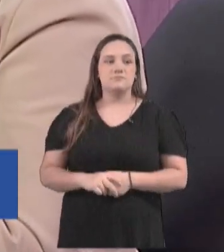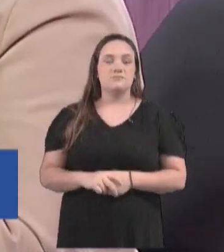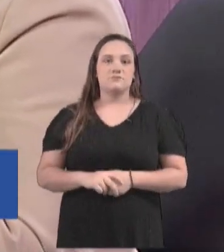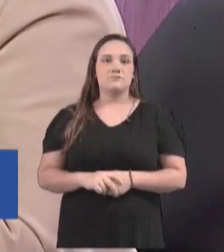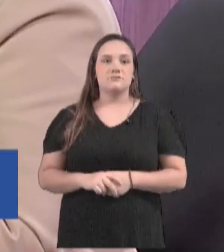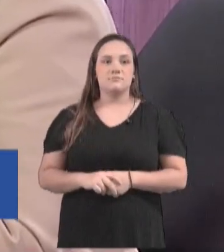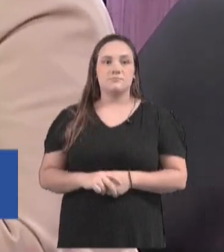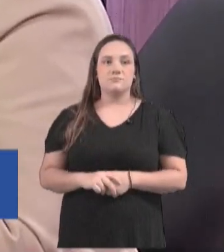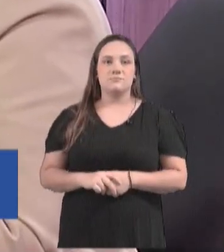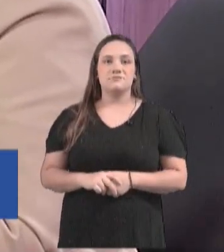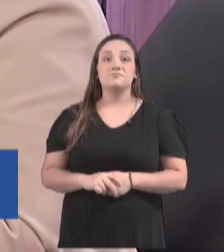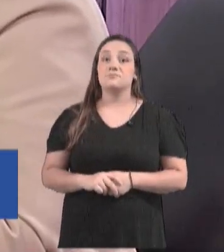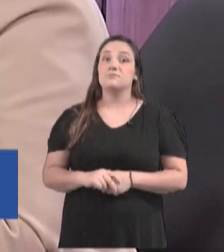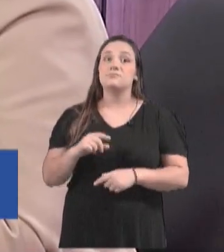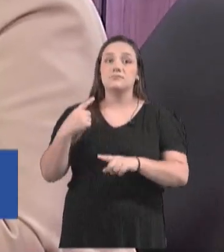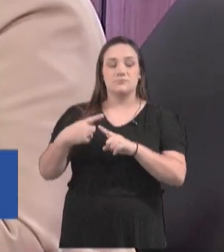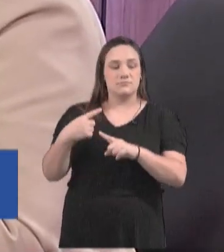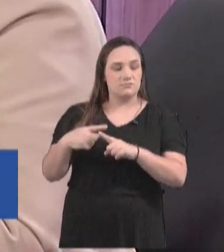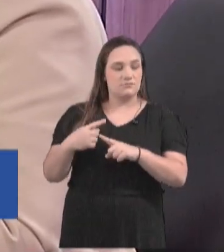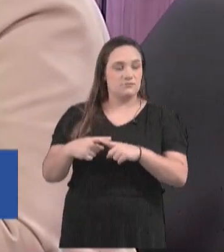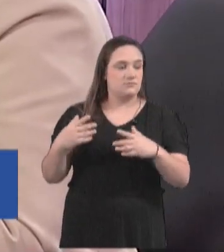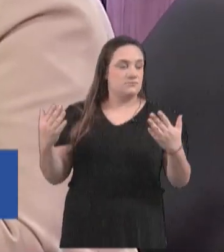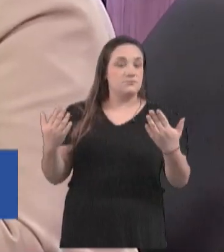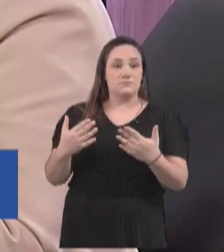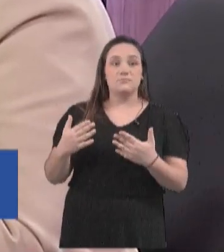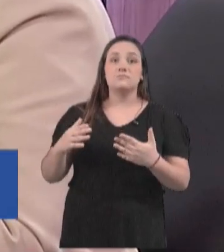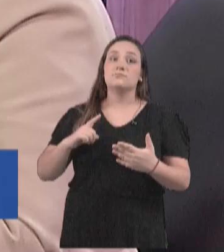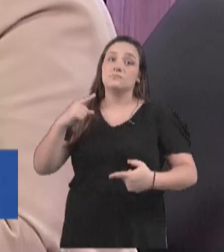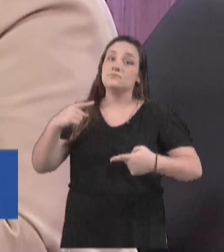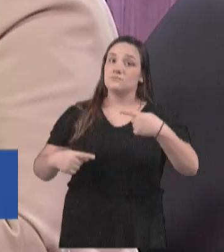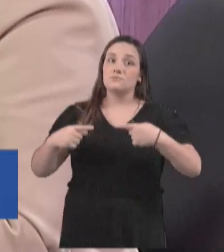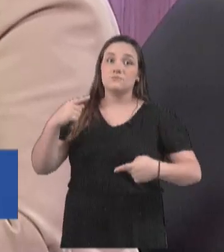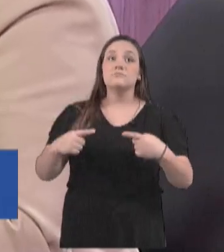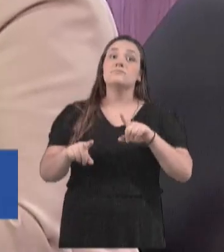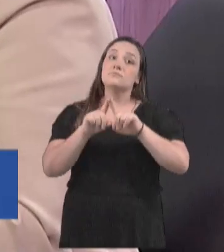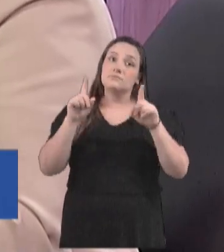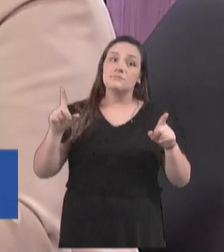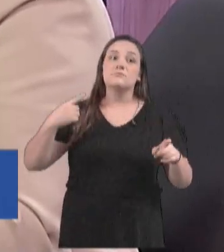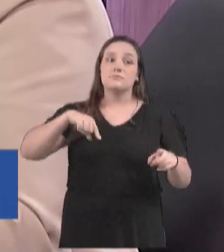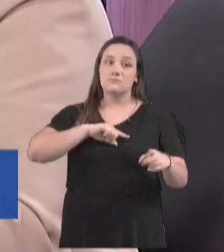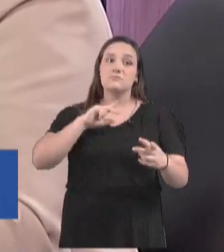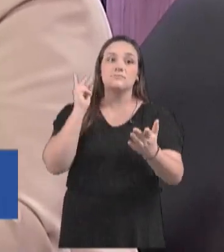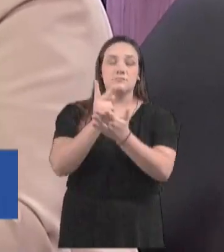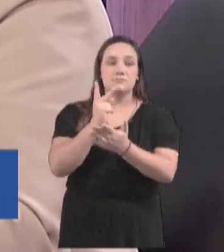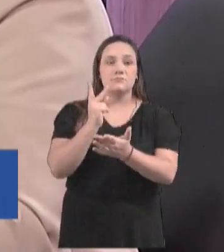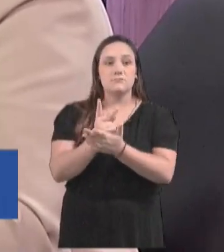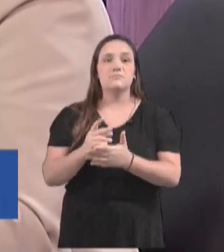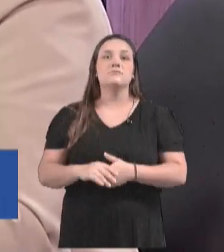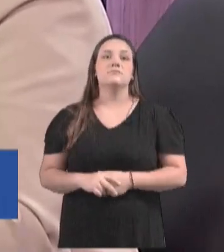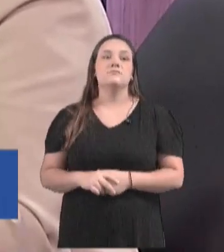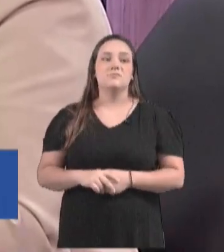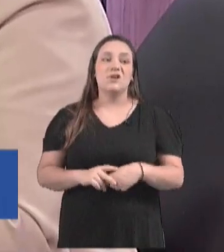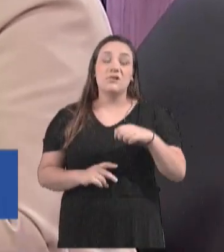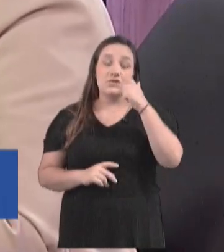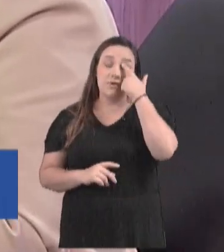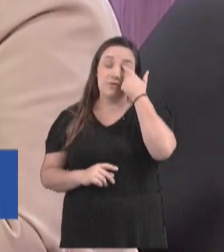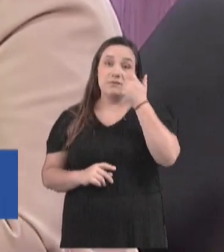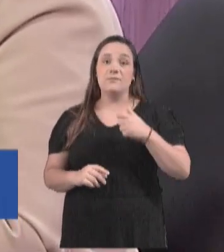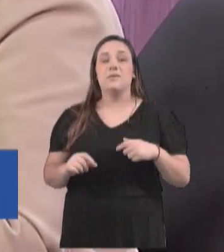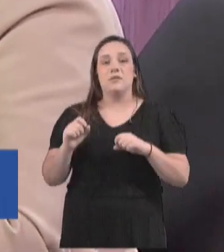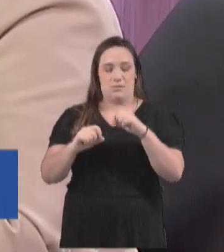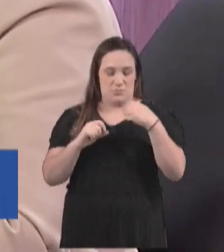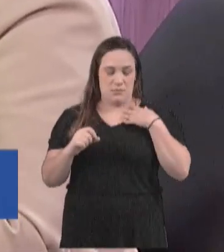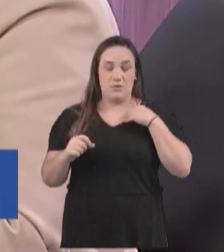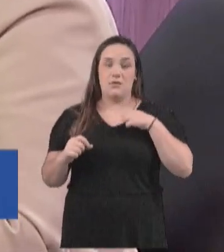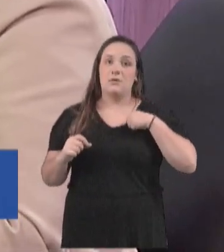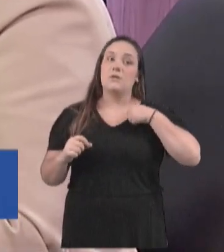é? E então é importante sim essa discussão, mas nós sempre temos que levar essa discussão